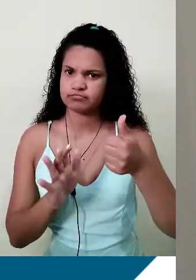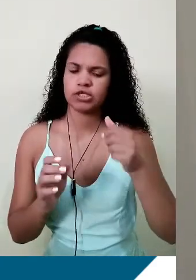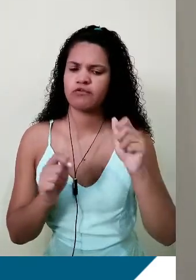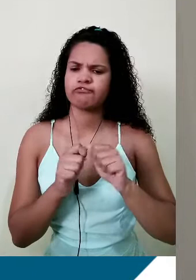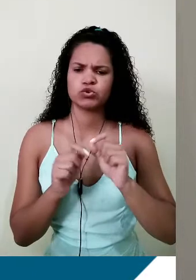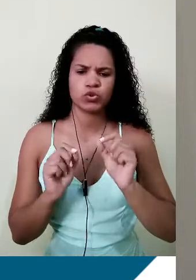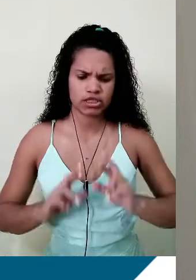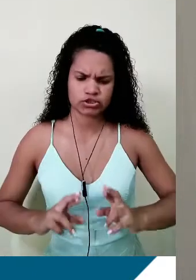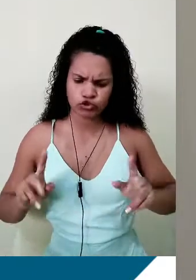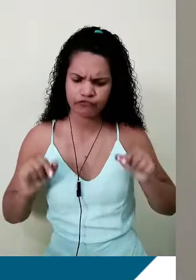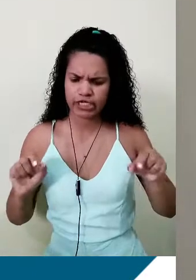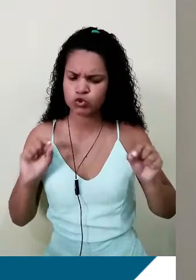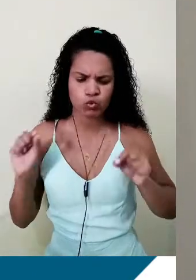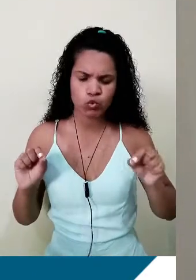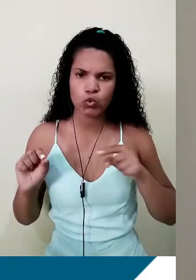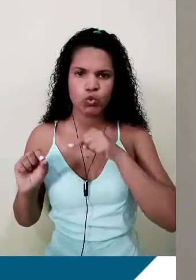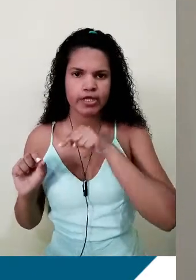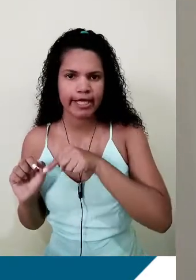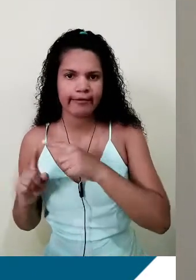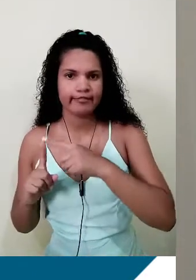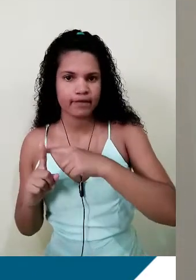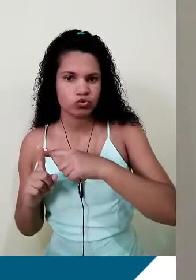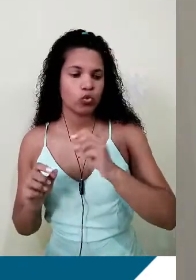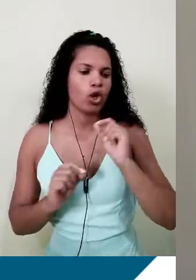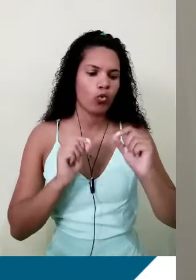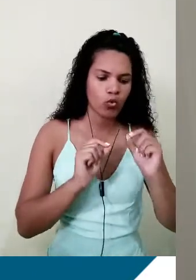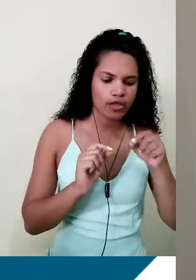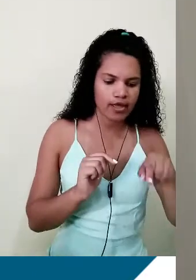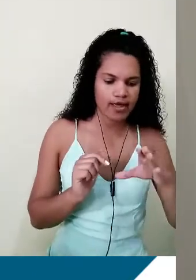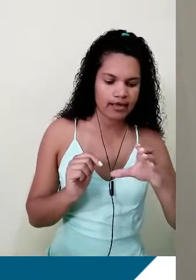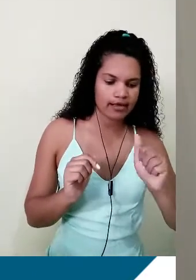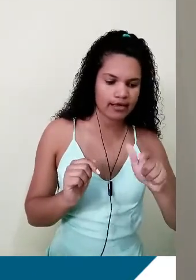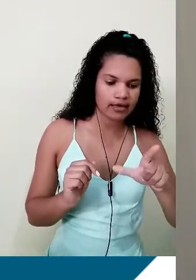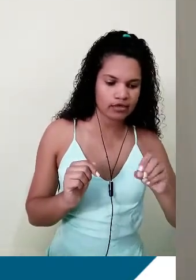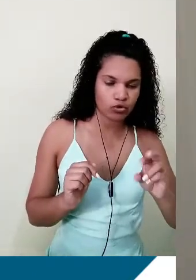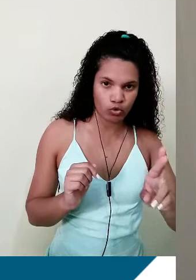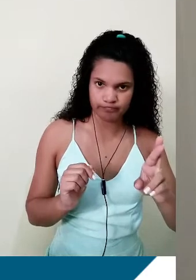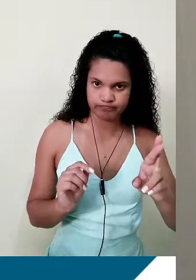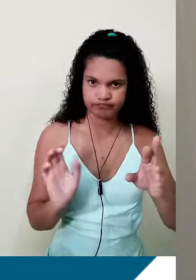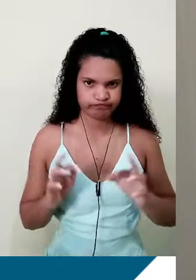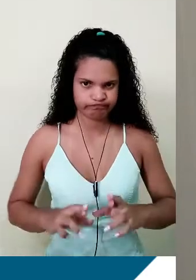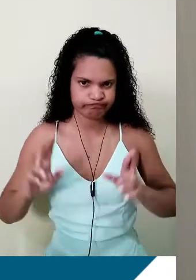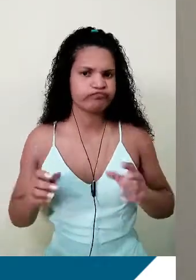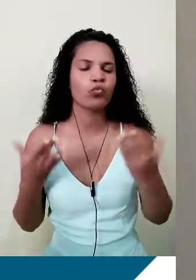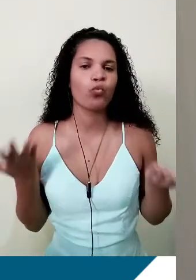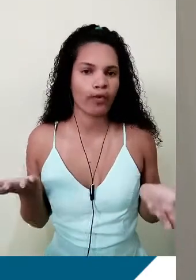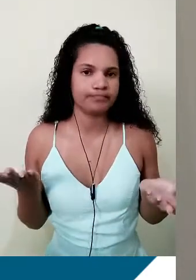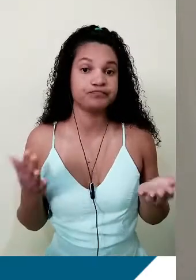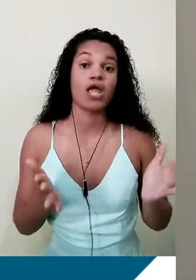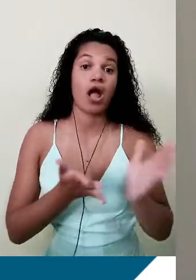duas grandezas. O que é a temperatura e o que é o calor. Muita